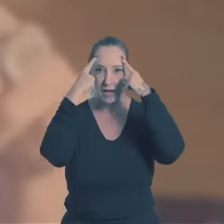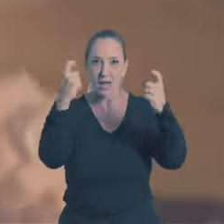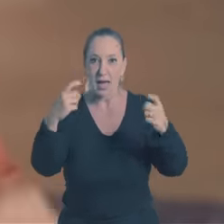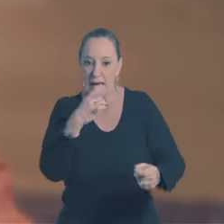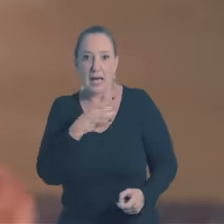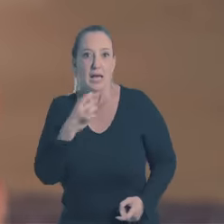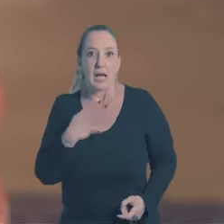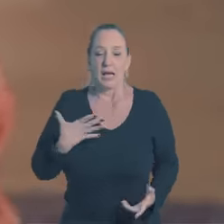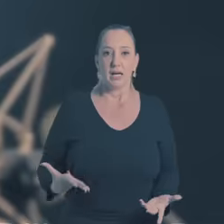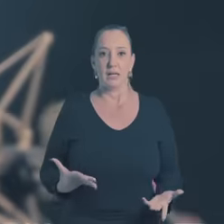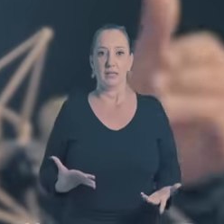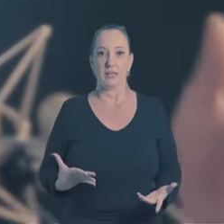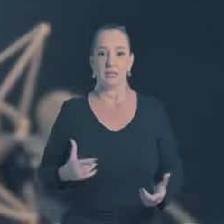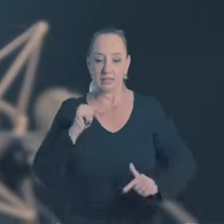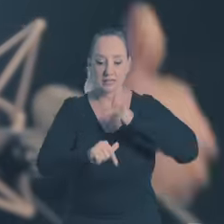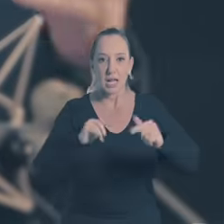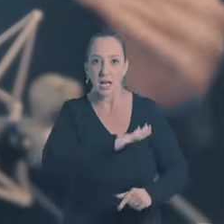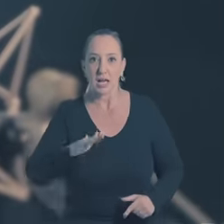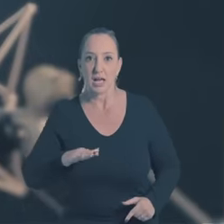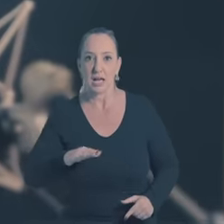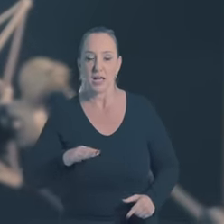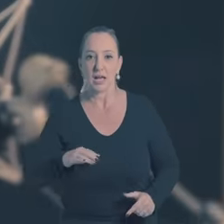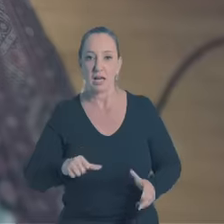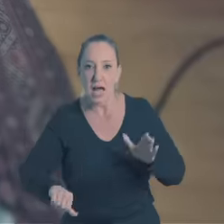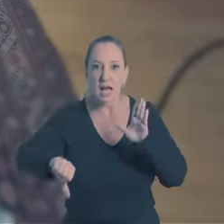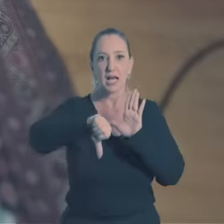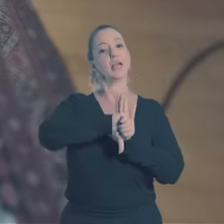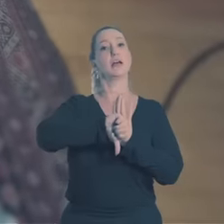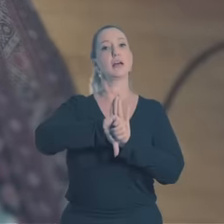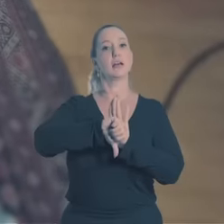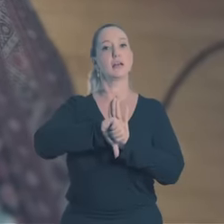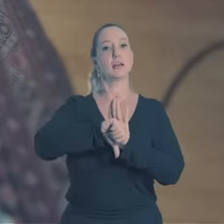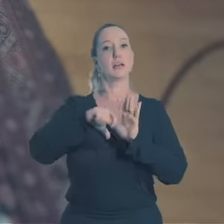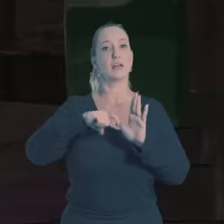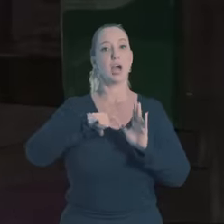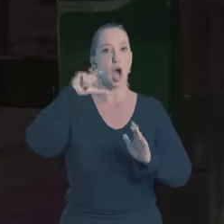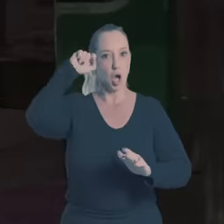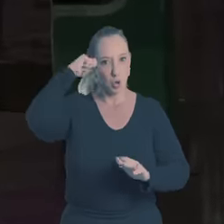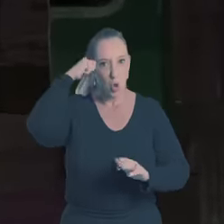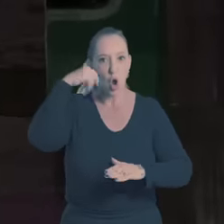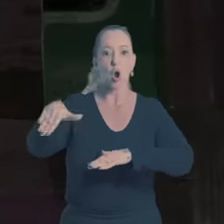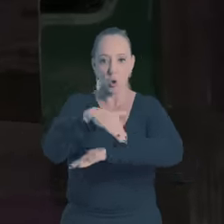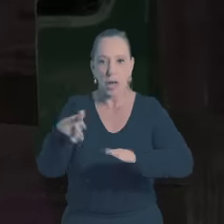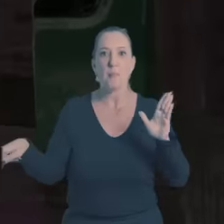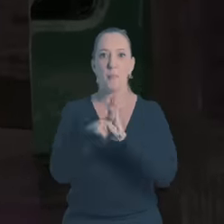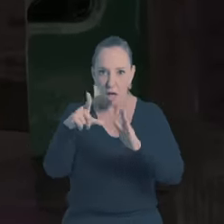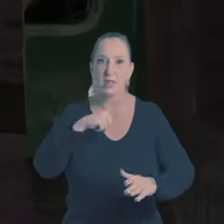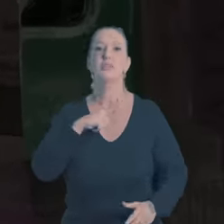e medo. Trabalho infantil é um crime. Que tem cor e endereço.